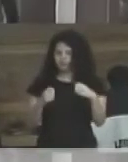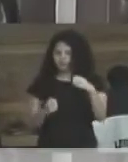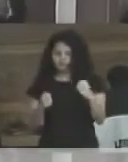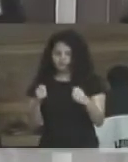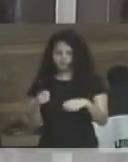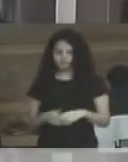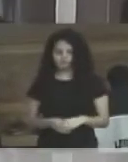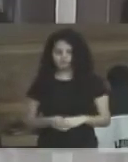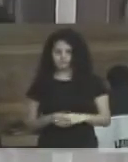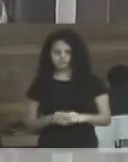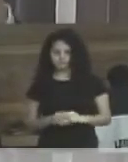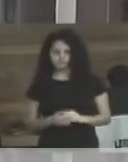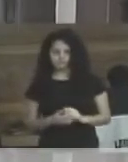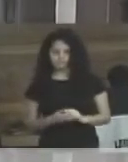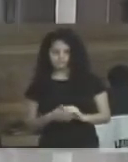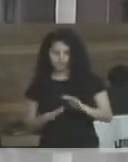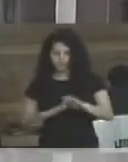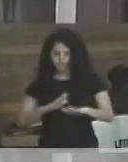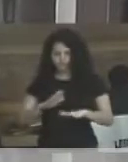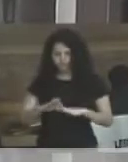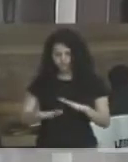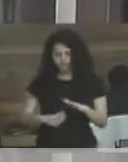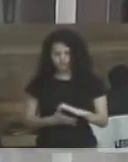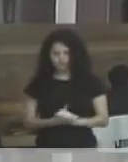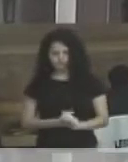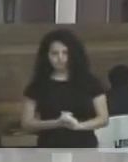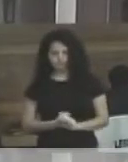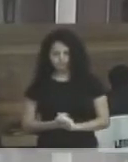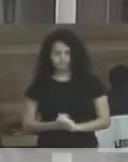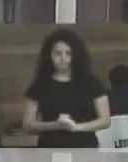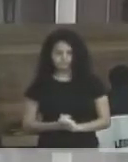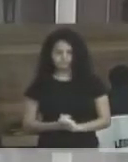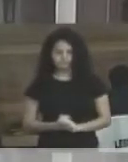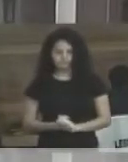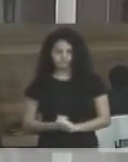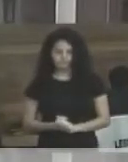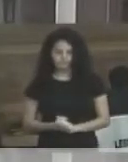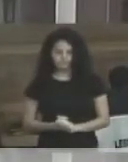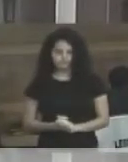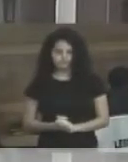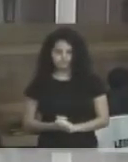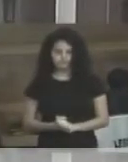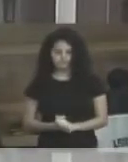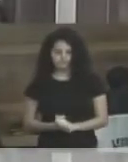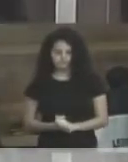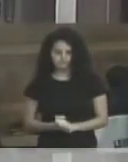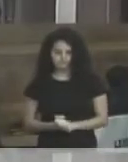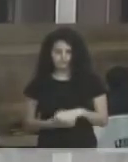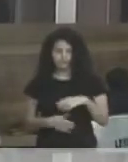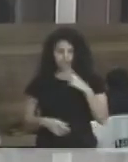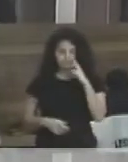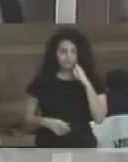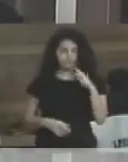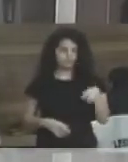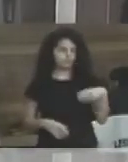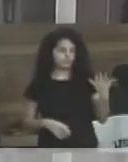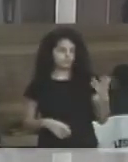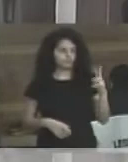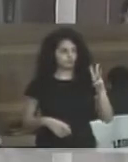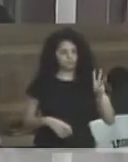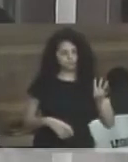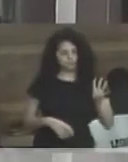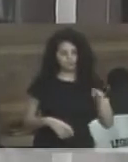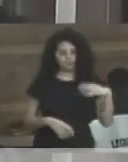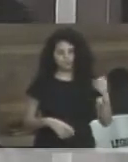50, para 40 de novo, como tem ali na Verome. É, tem hora que eu mesmo me perco. Um é 40, o outro é 50. Aí, às vezes,